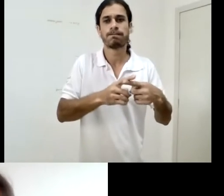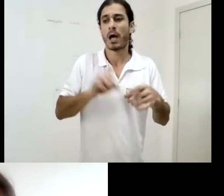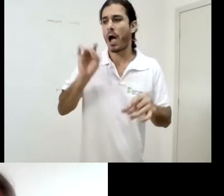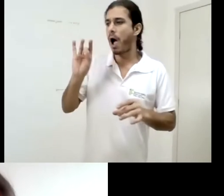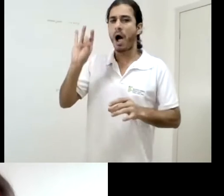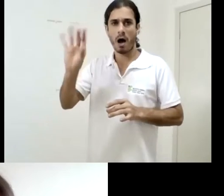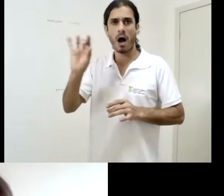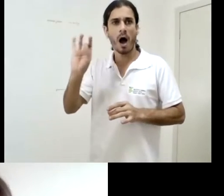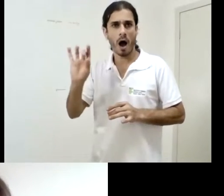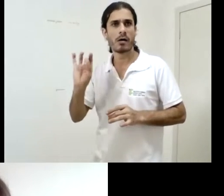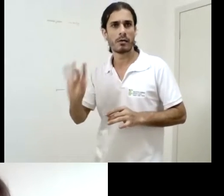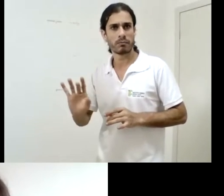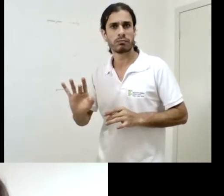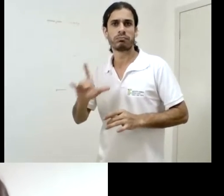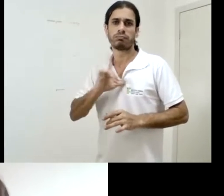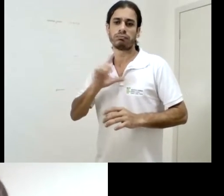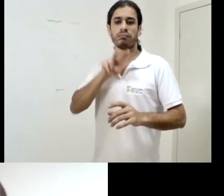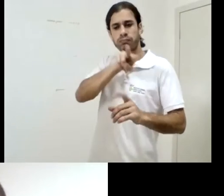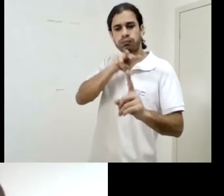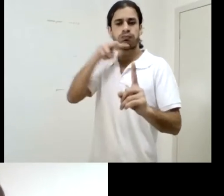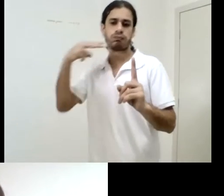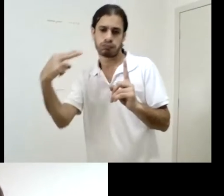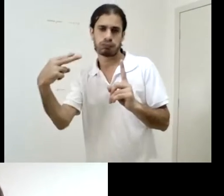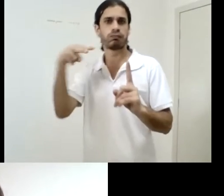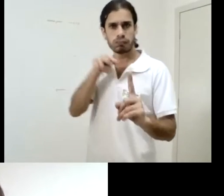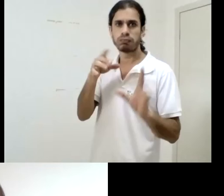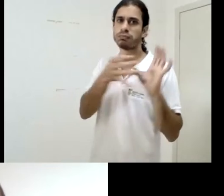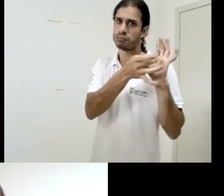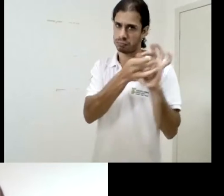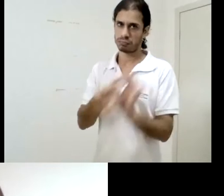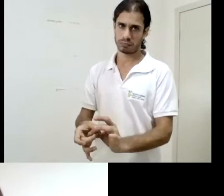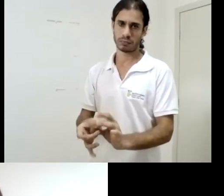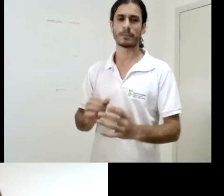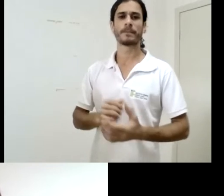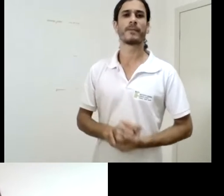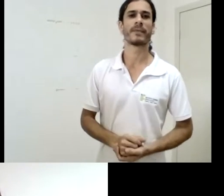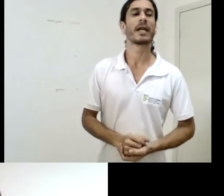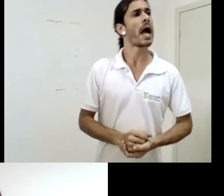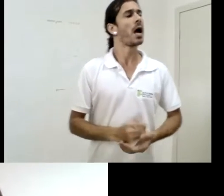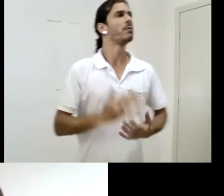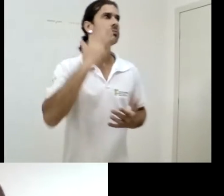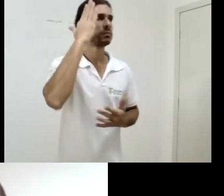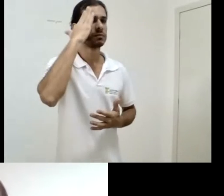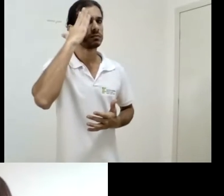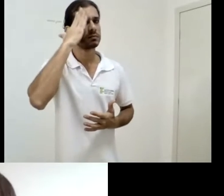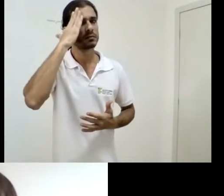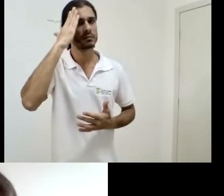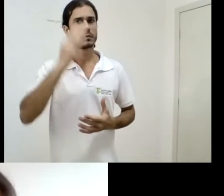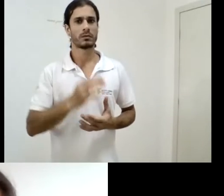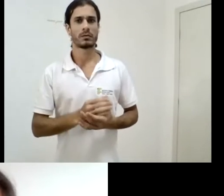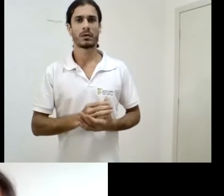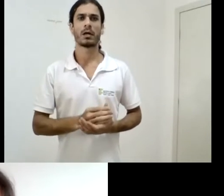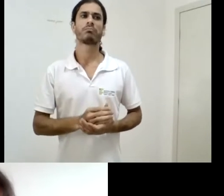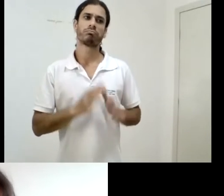se isso ajuda na resposta. Eu entendi meio que nesse sentido do que a senhora falou mesmo, a pergunta dele. E uma outra